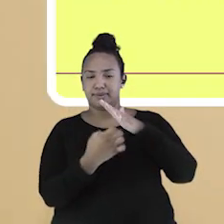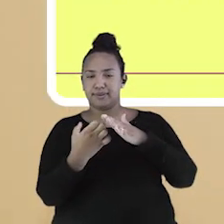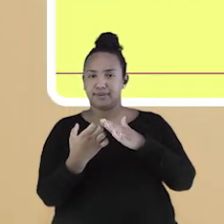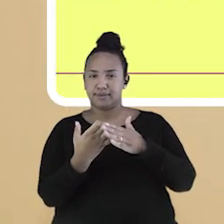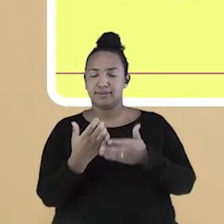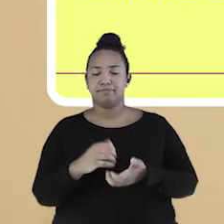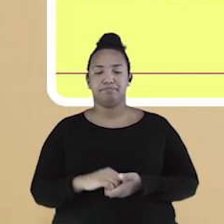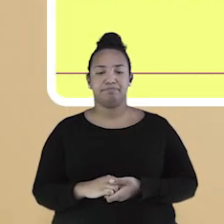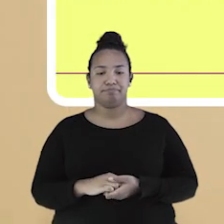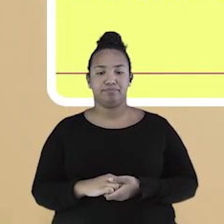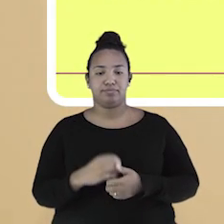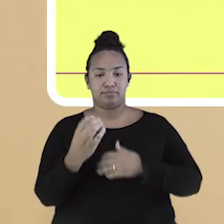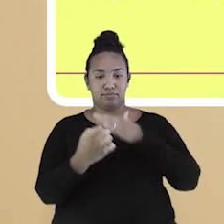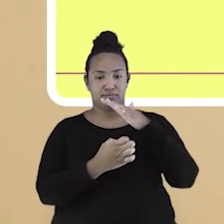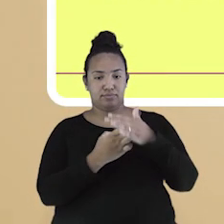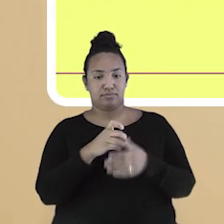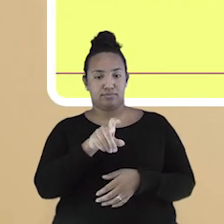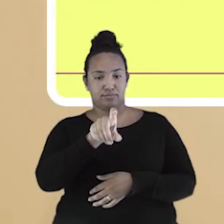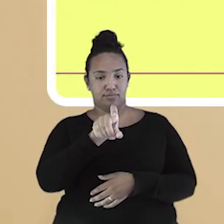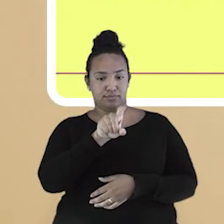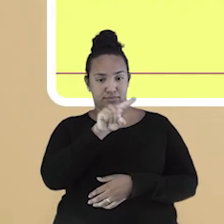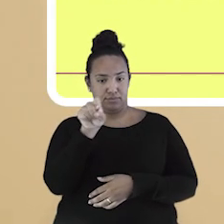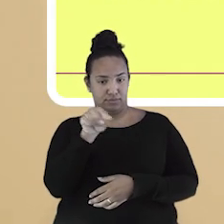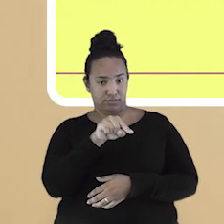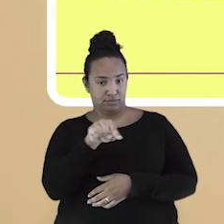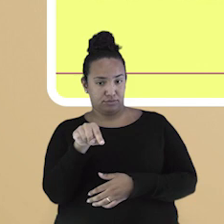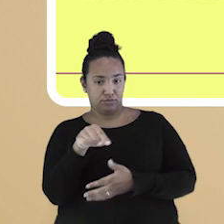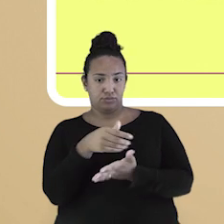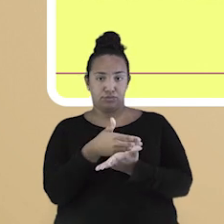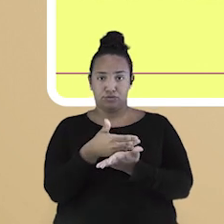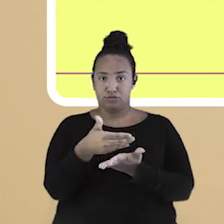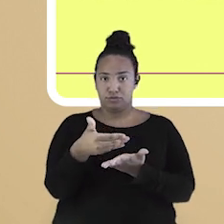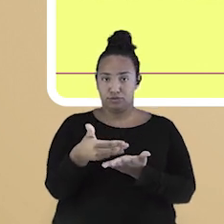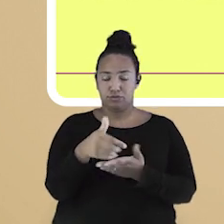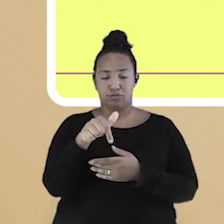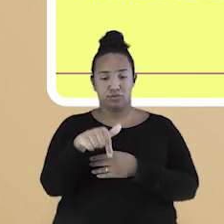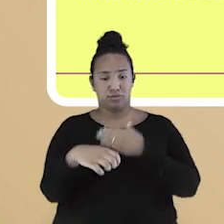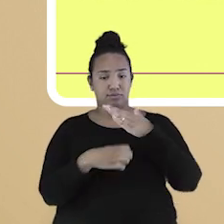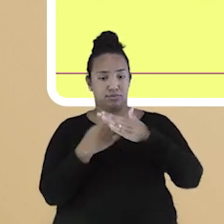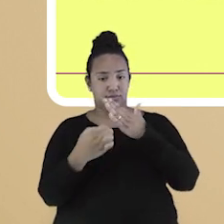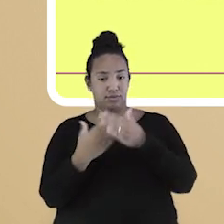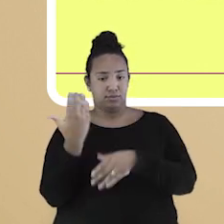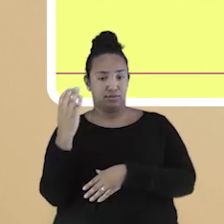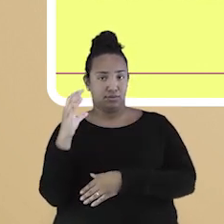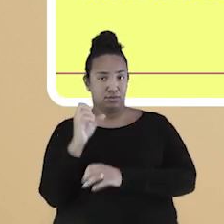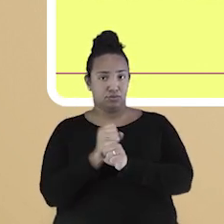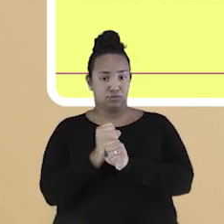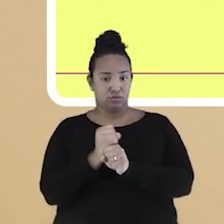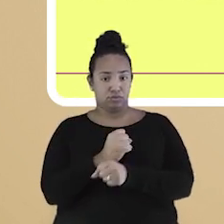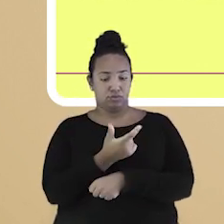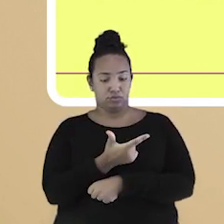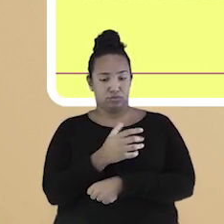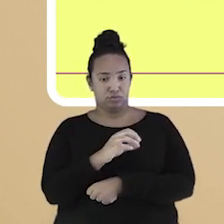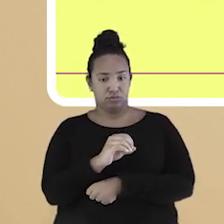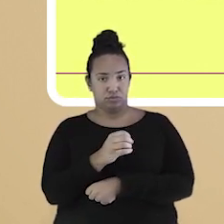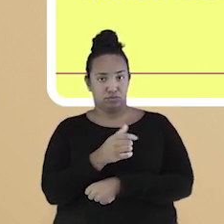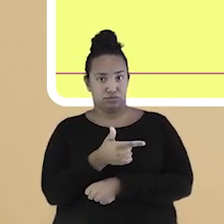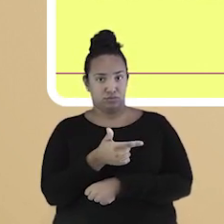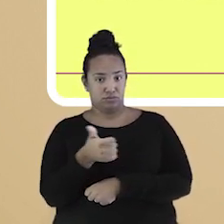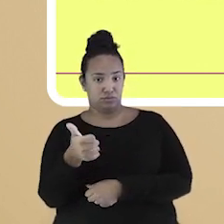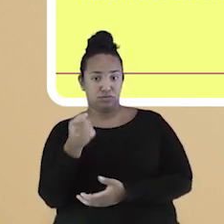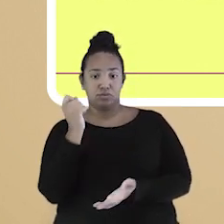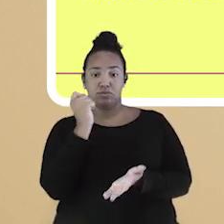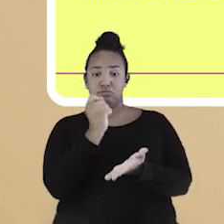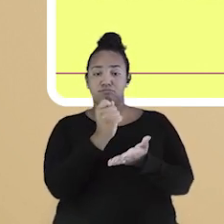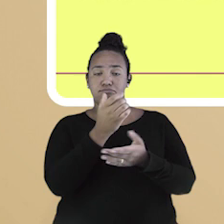A empresa XZ, que iniciou suas atividades em Cariacica no ano de 2021, está contratando